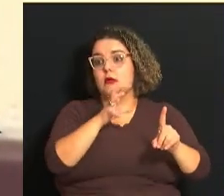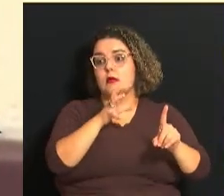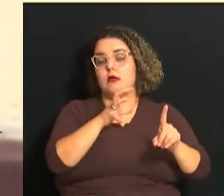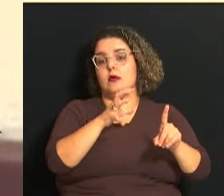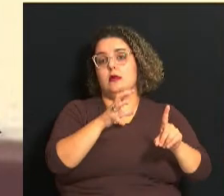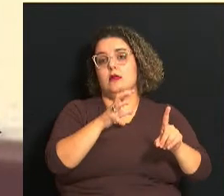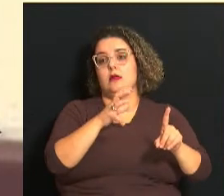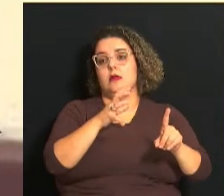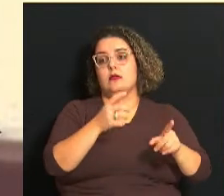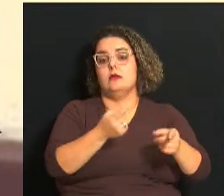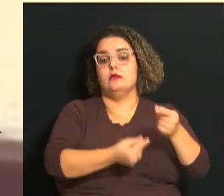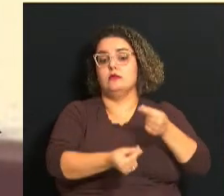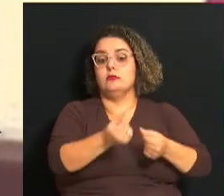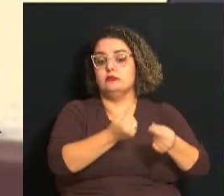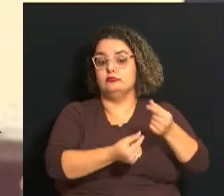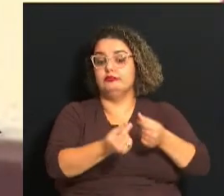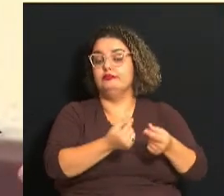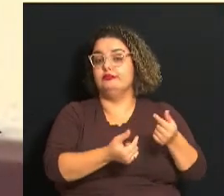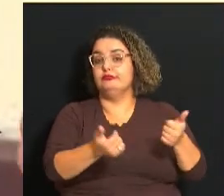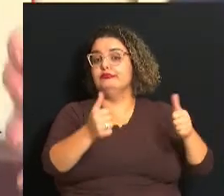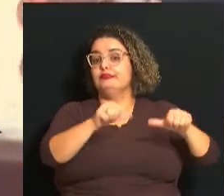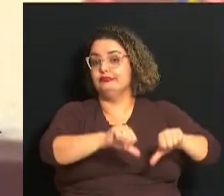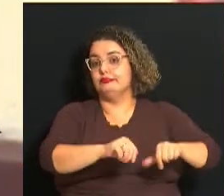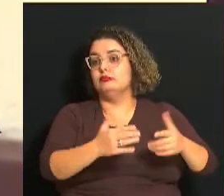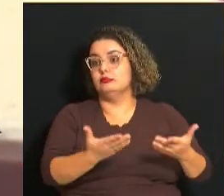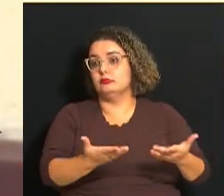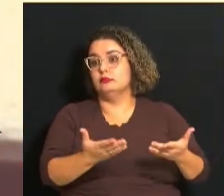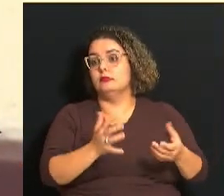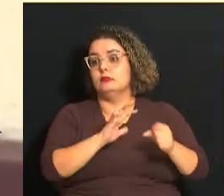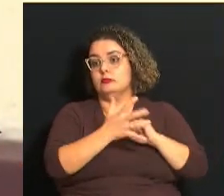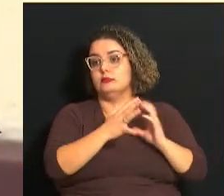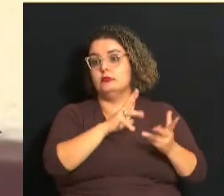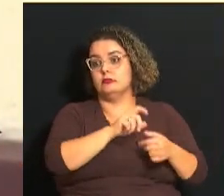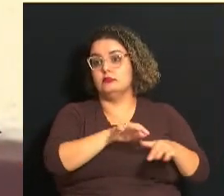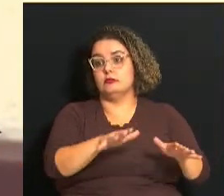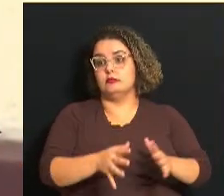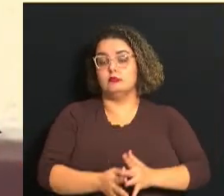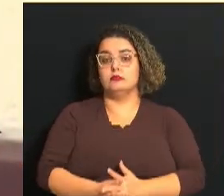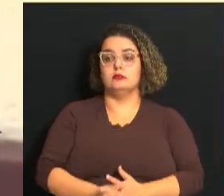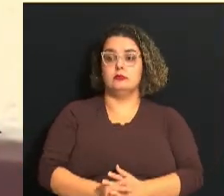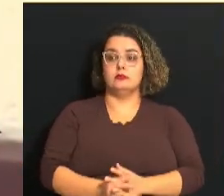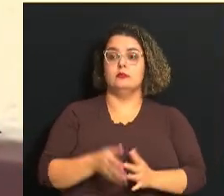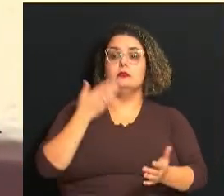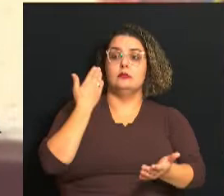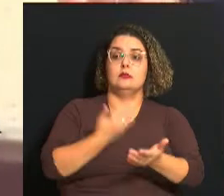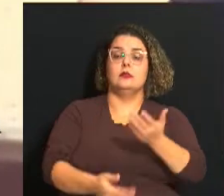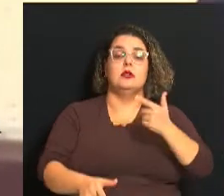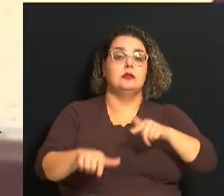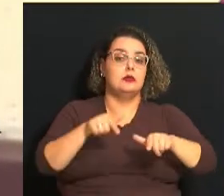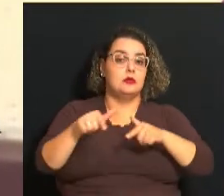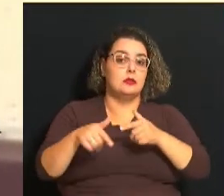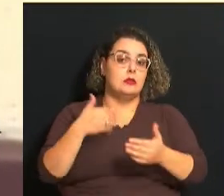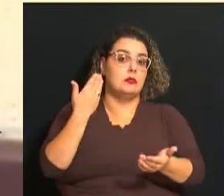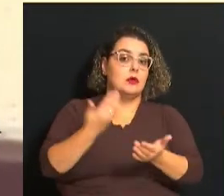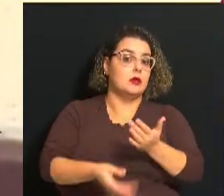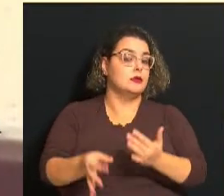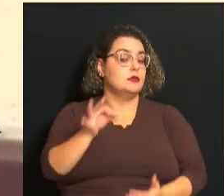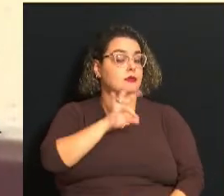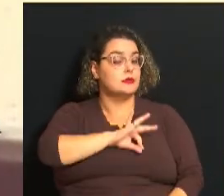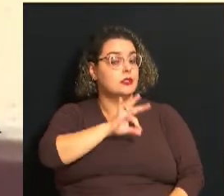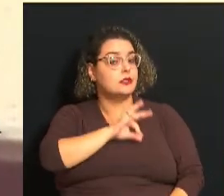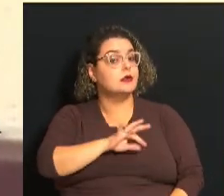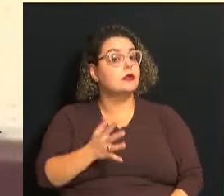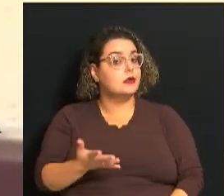crise econômica e também pela situação da pandemia perder emprego perder o renda e vão ter